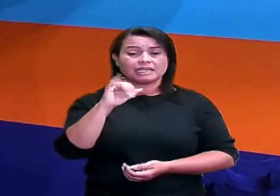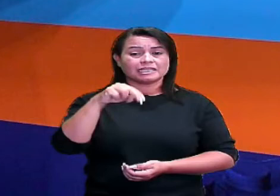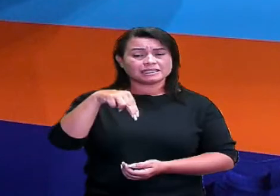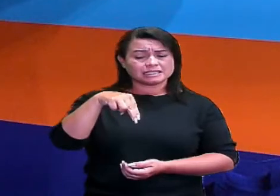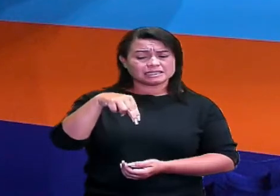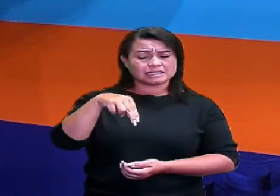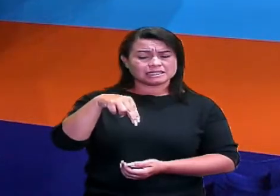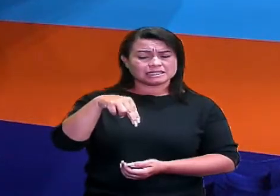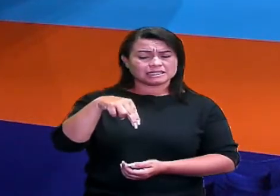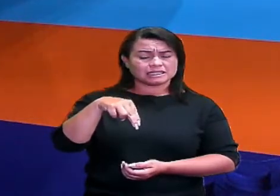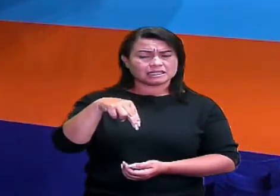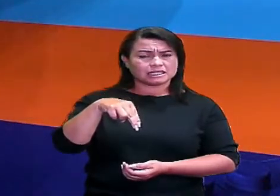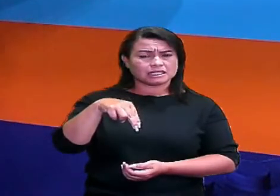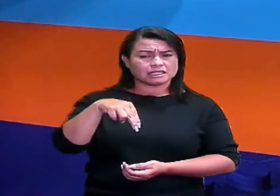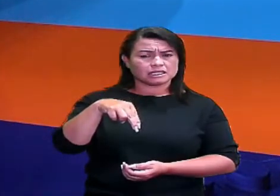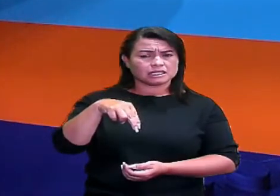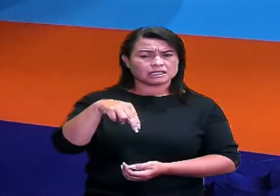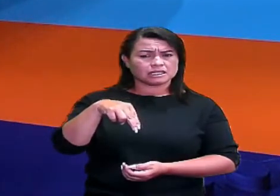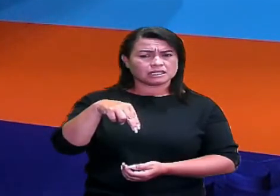5. Aqui será um